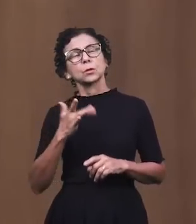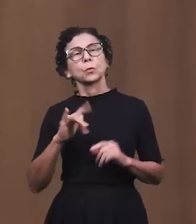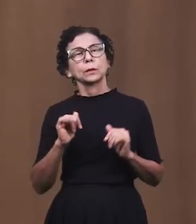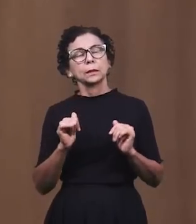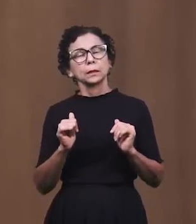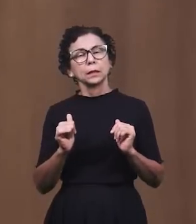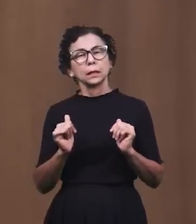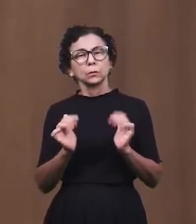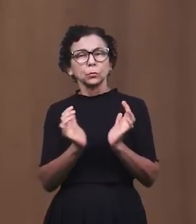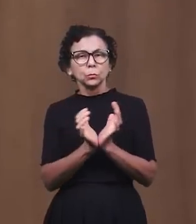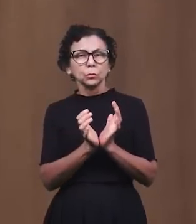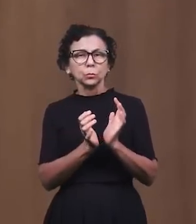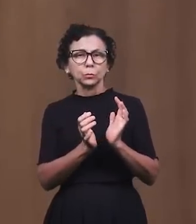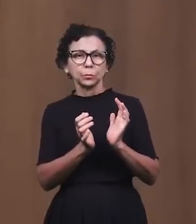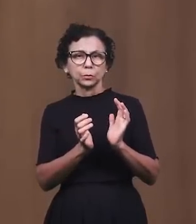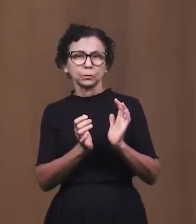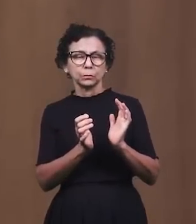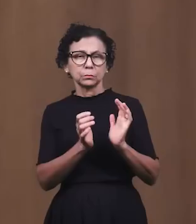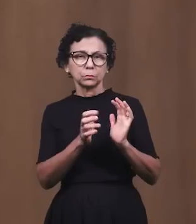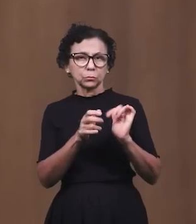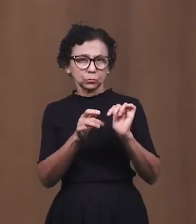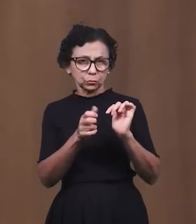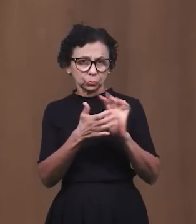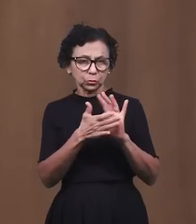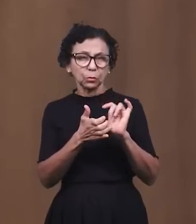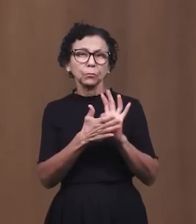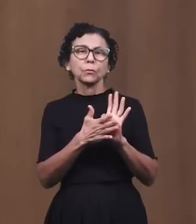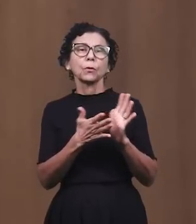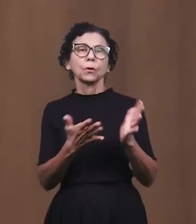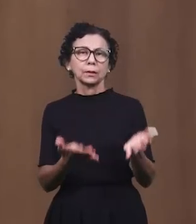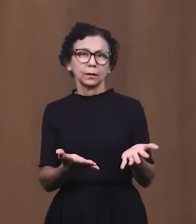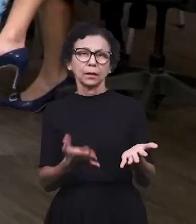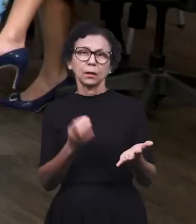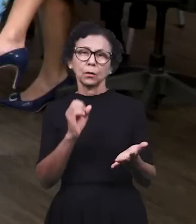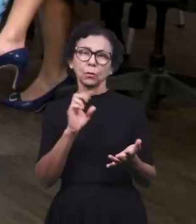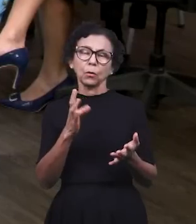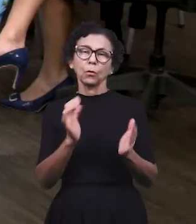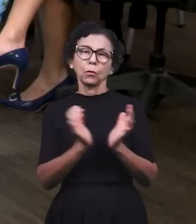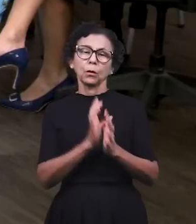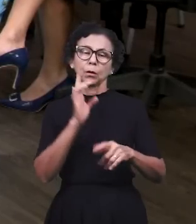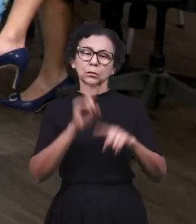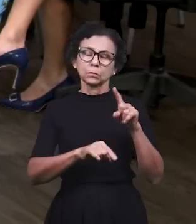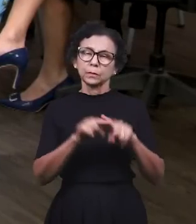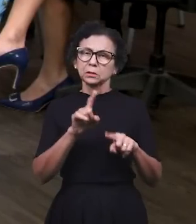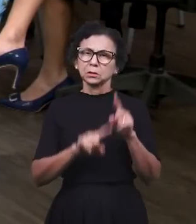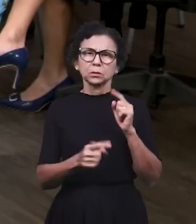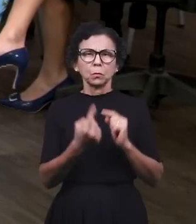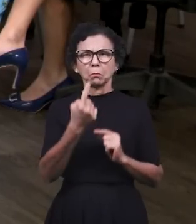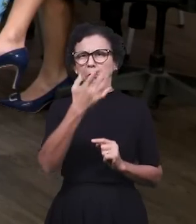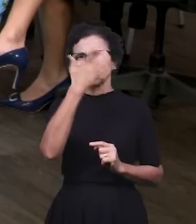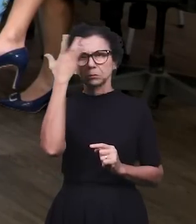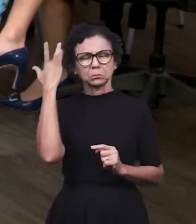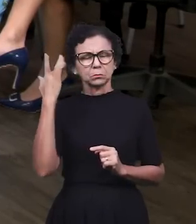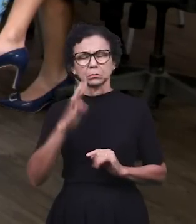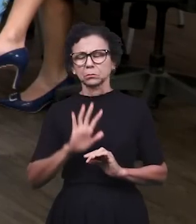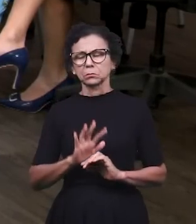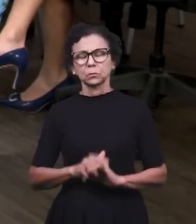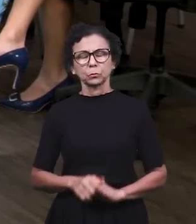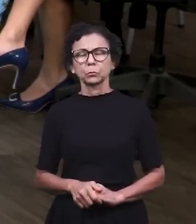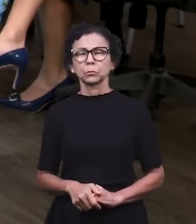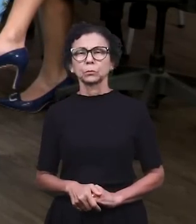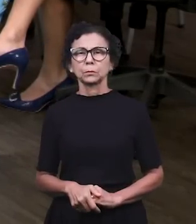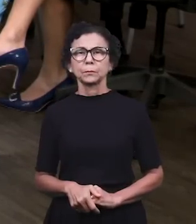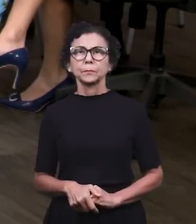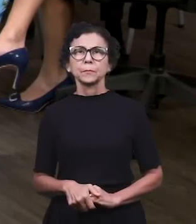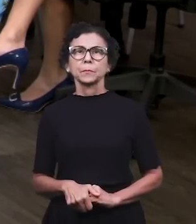condição de ter... Ele tem mais conhecimento do louvor. Entendeu? É bom